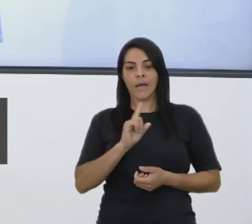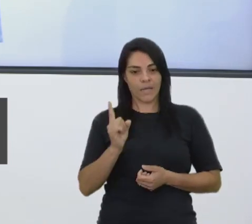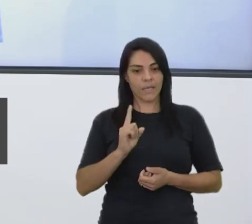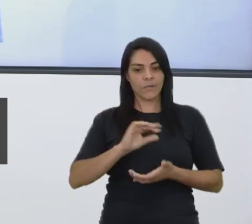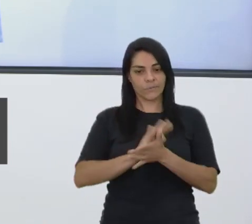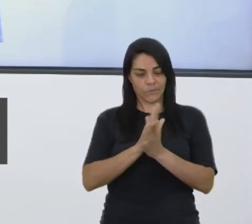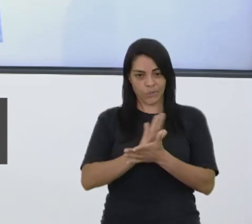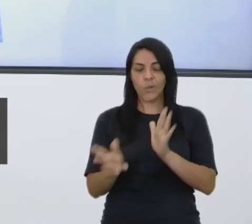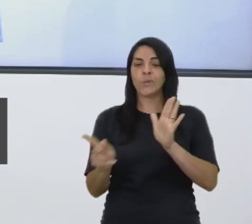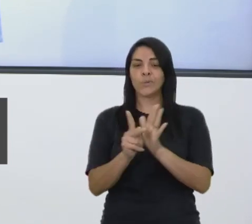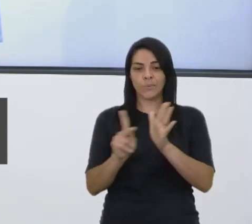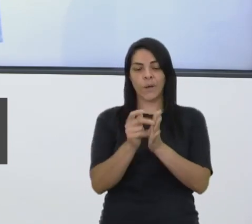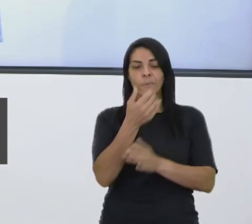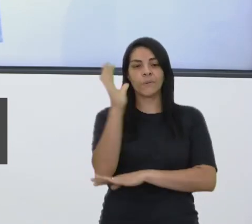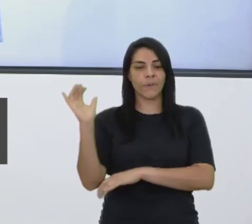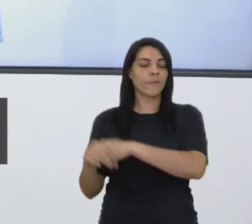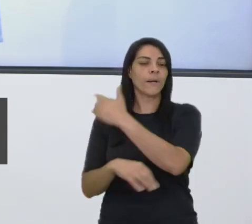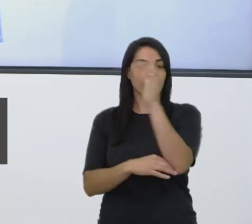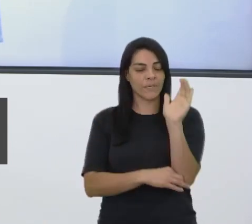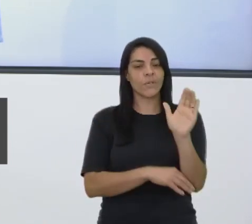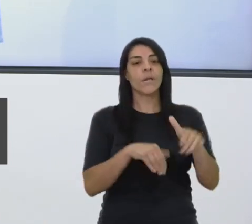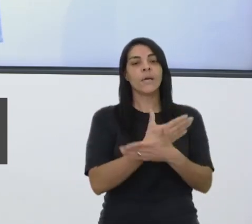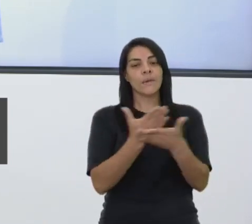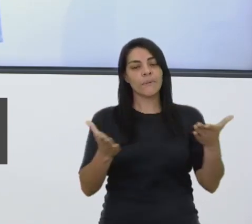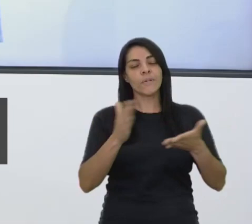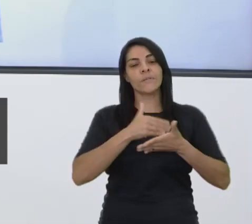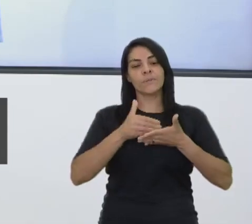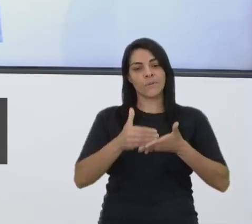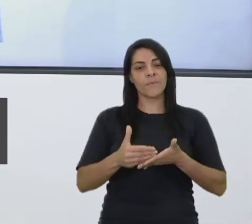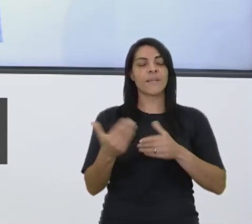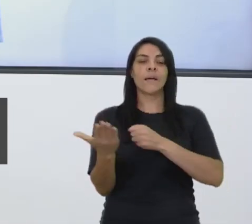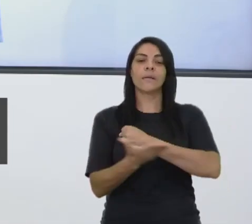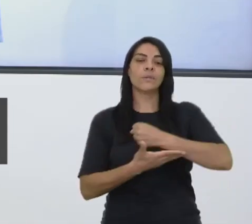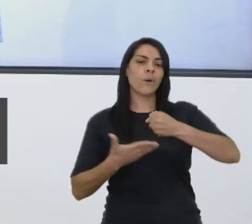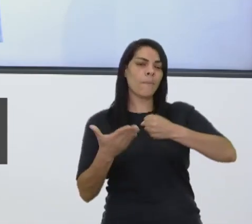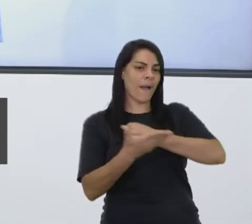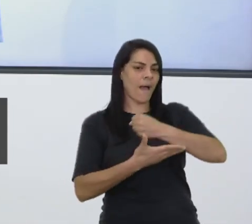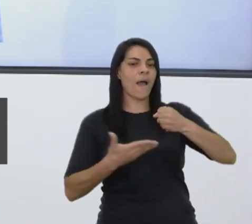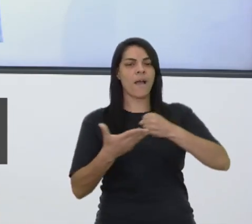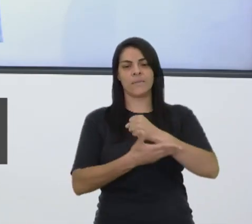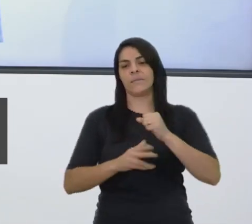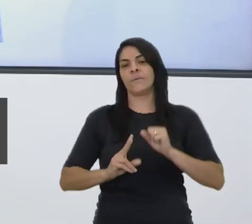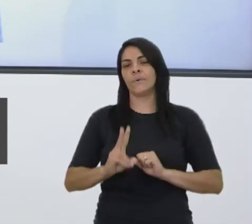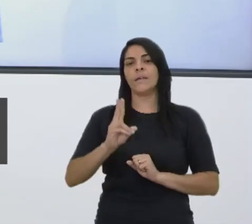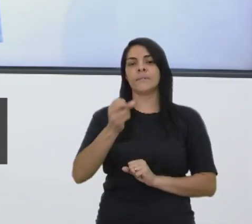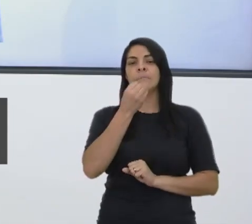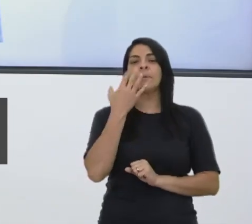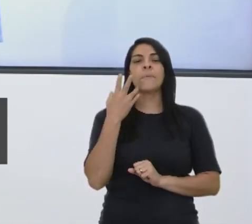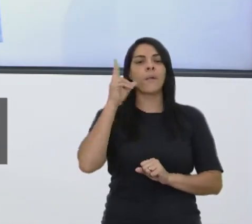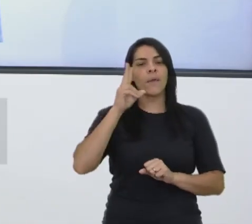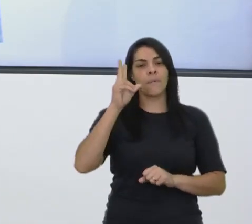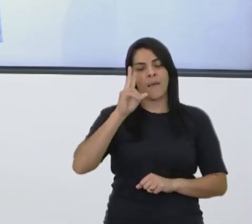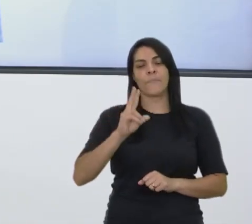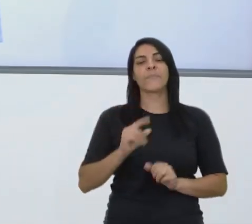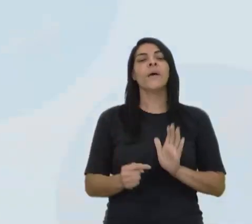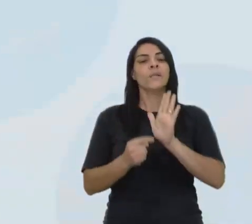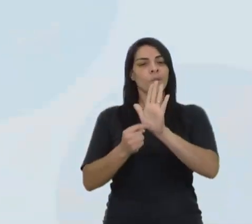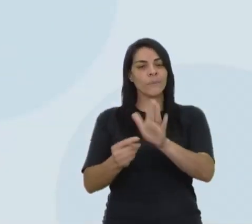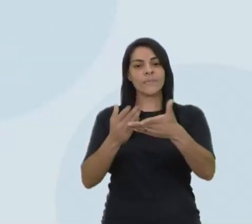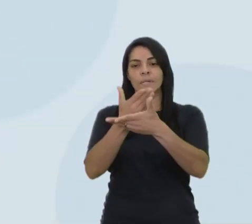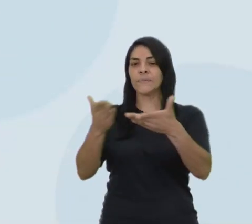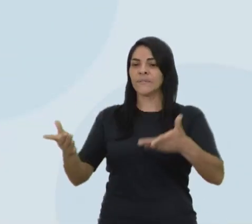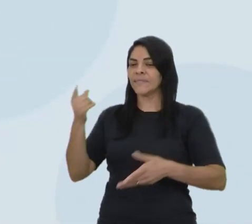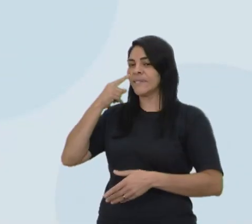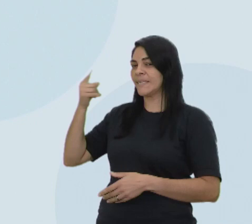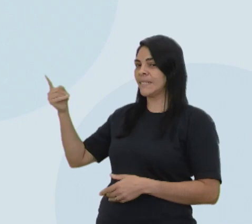meio ambiente. Mas para começar, a gente vai começar do básico, é sempre bom relembrar o básico. Então, vai aparecer aí na tela para